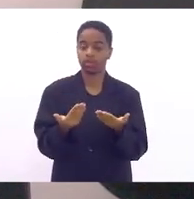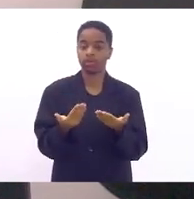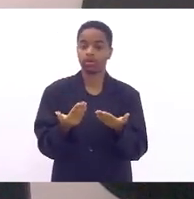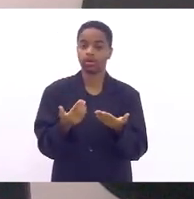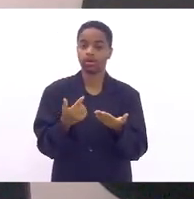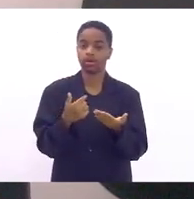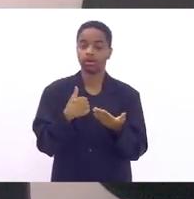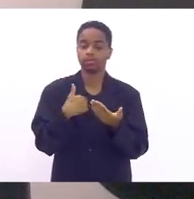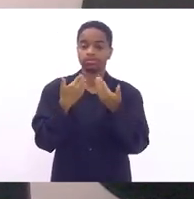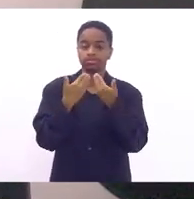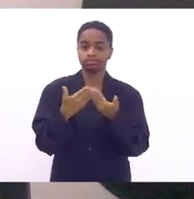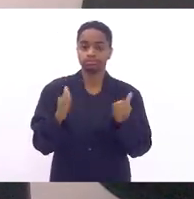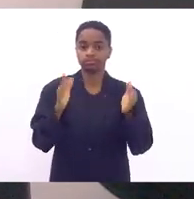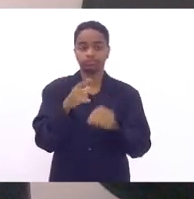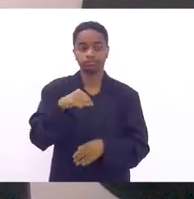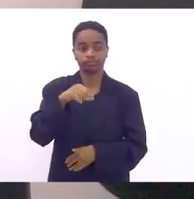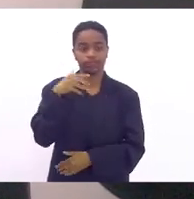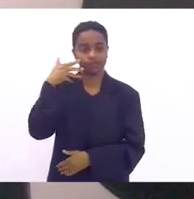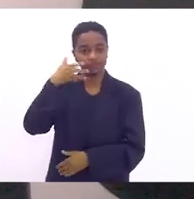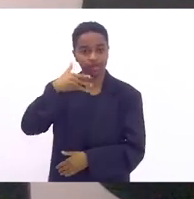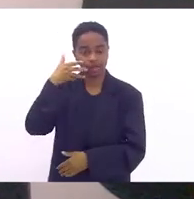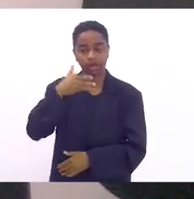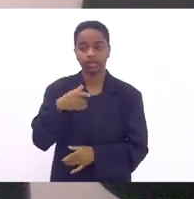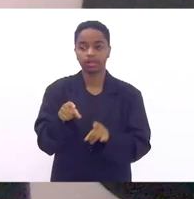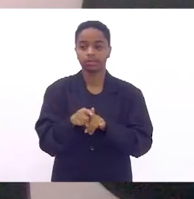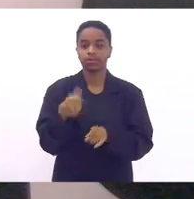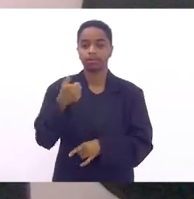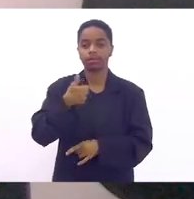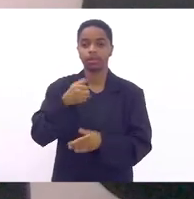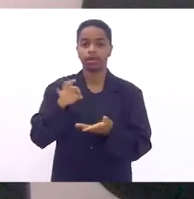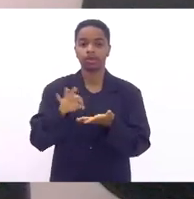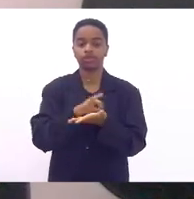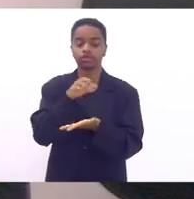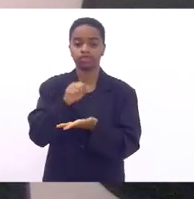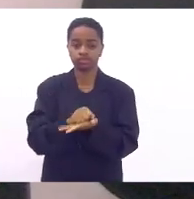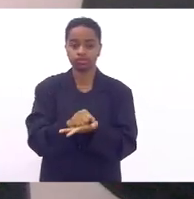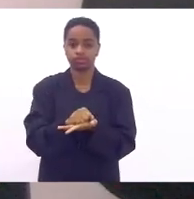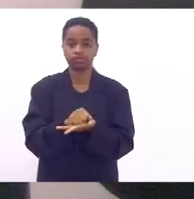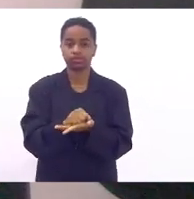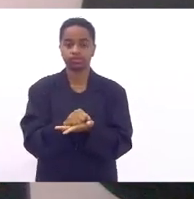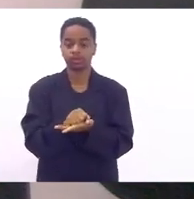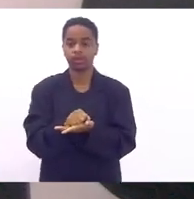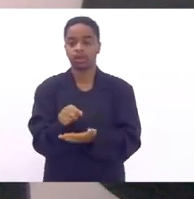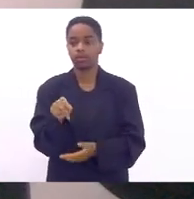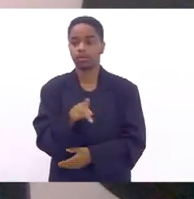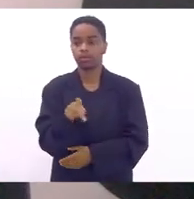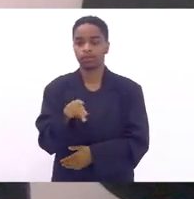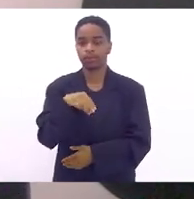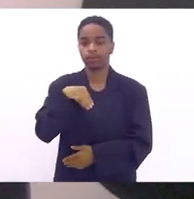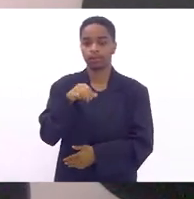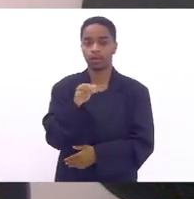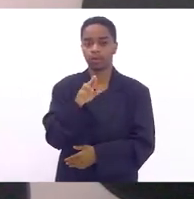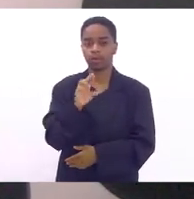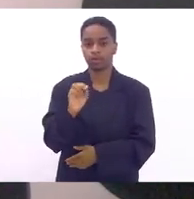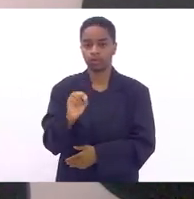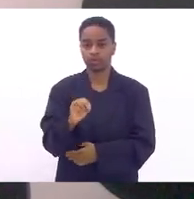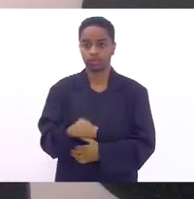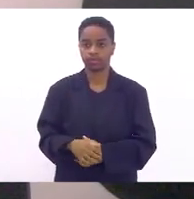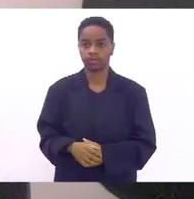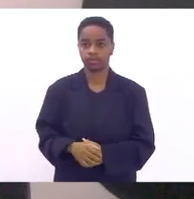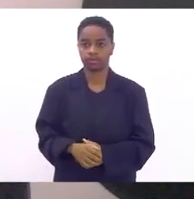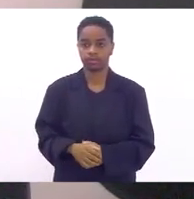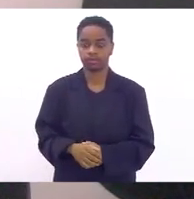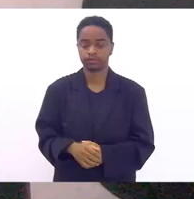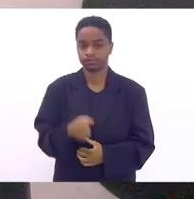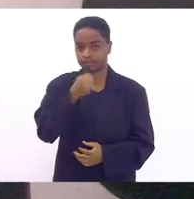a palavra pro nosso auditório e o primeiro inscrito nosso professor Mauro Osório por gentileza